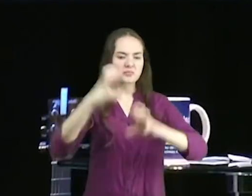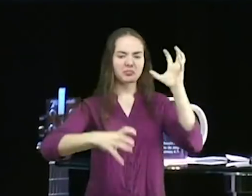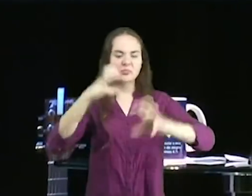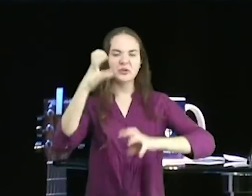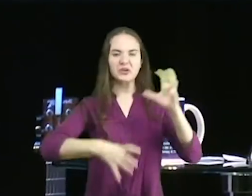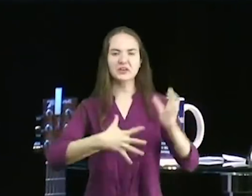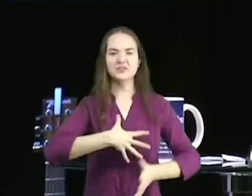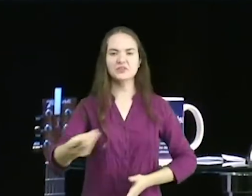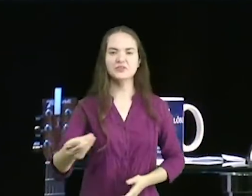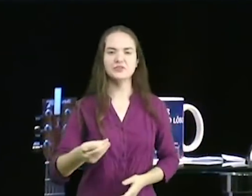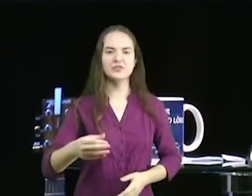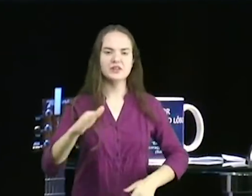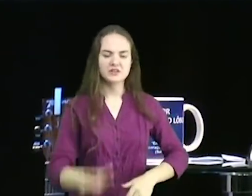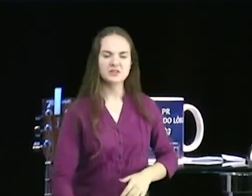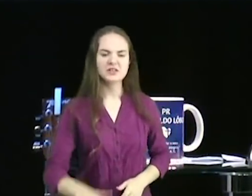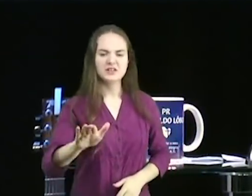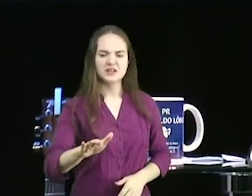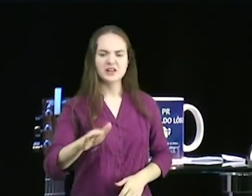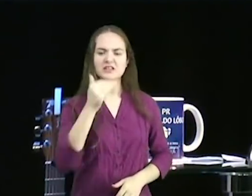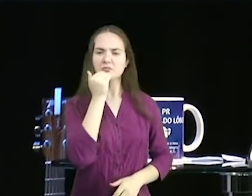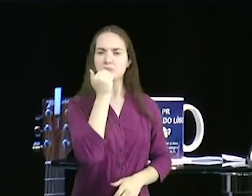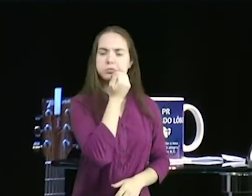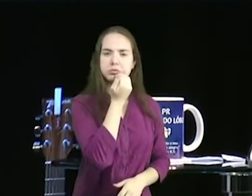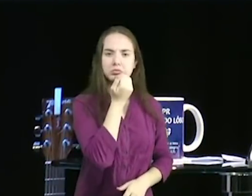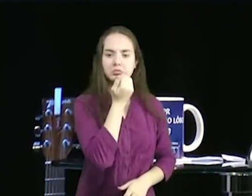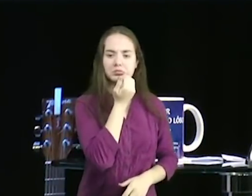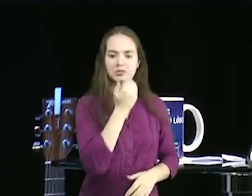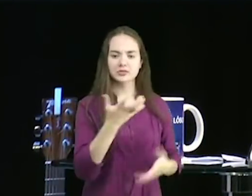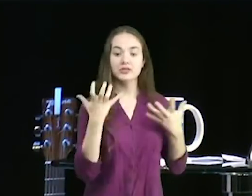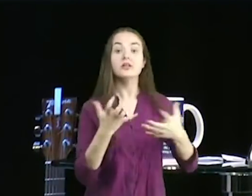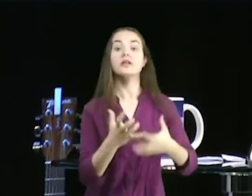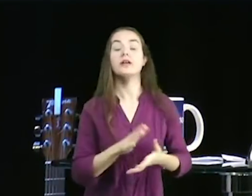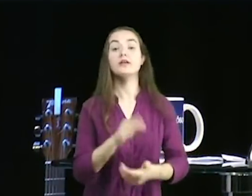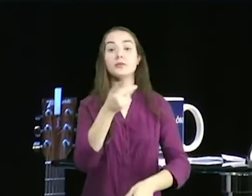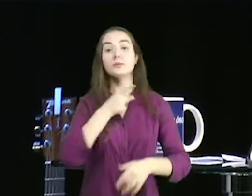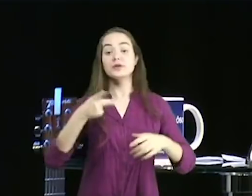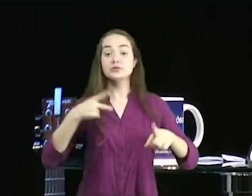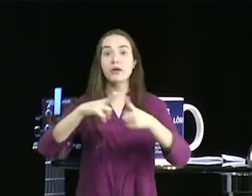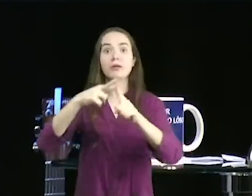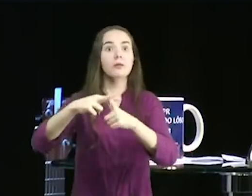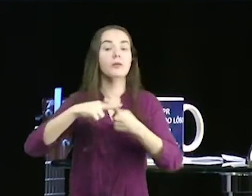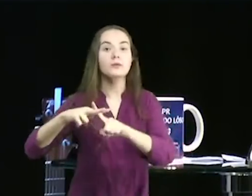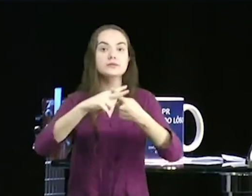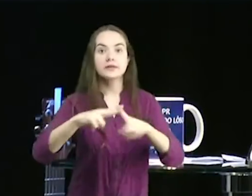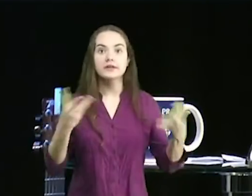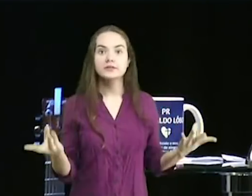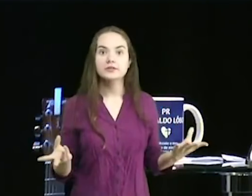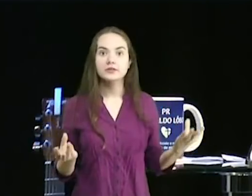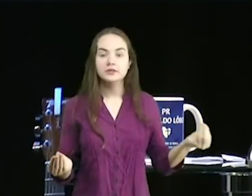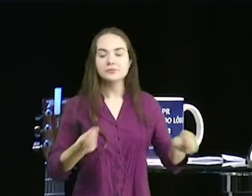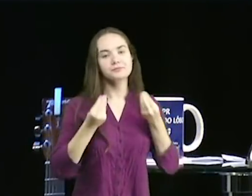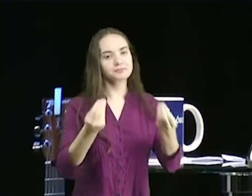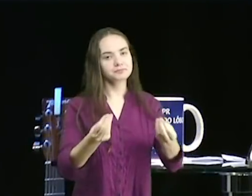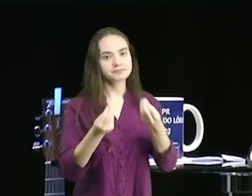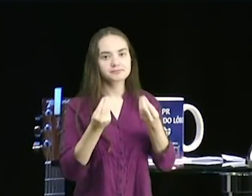caráter duvidoso. O filho cresce todo torto. Aí quer que o pastor desse jeito. Pastor, resolve a vida do meu